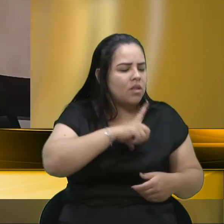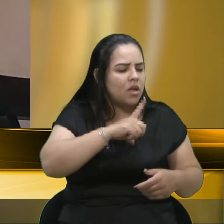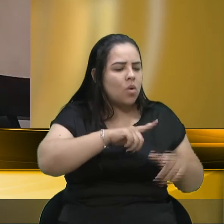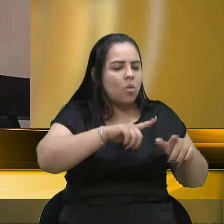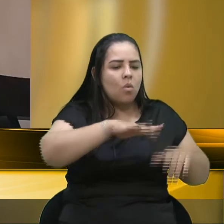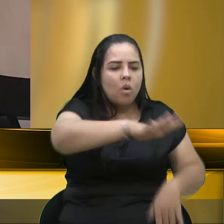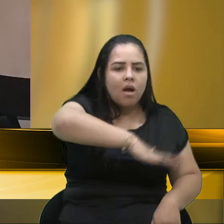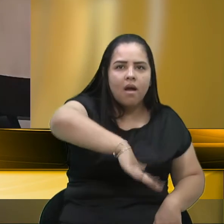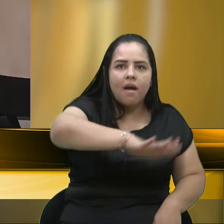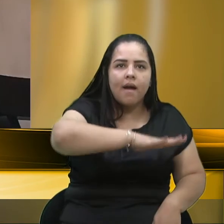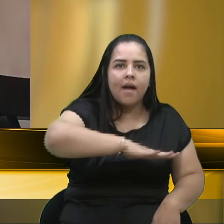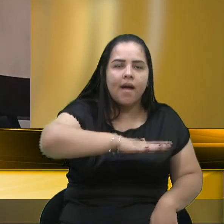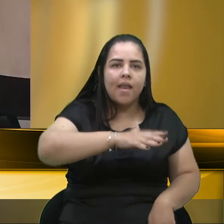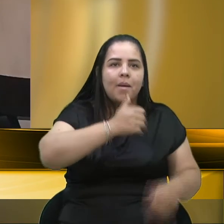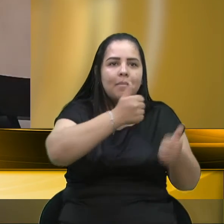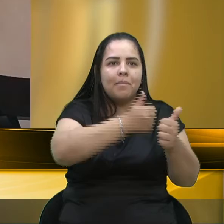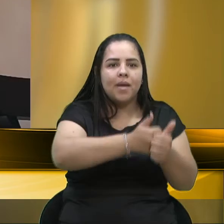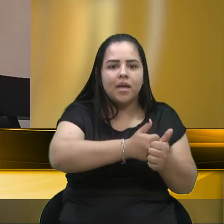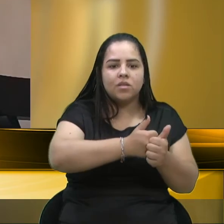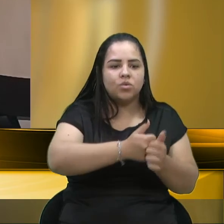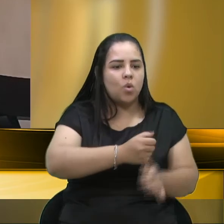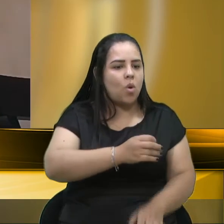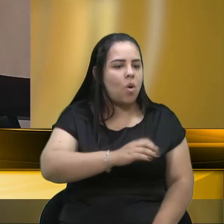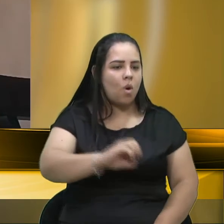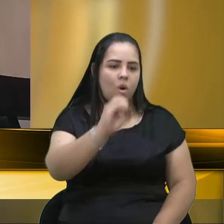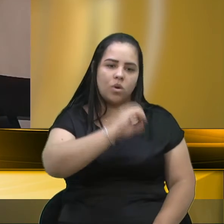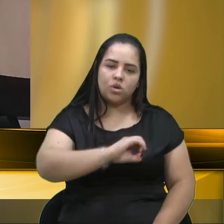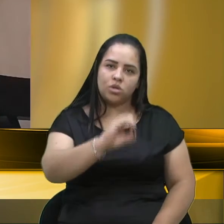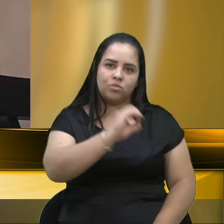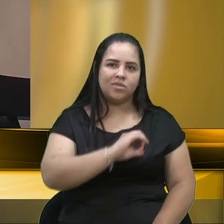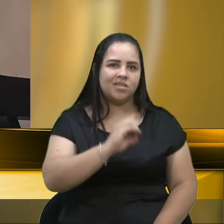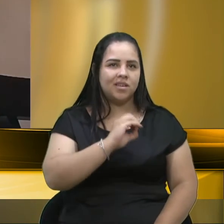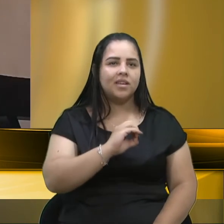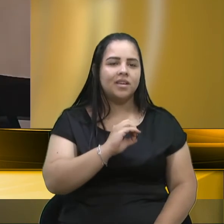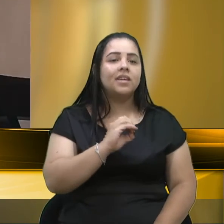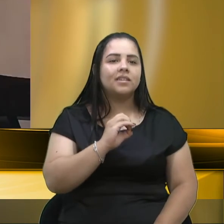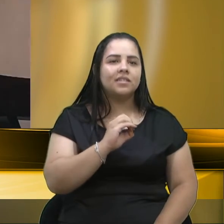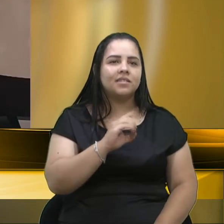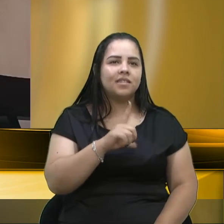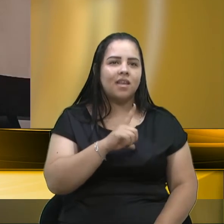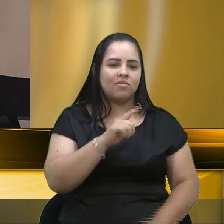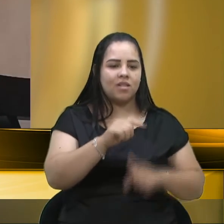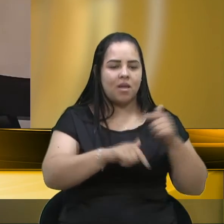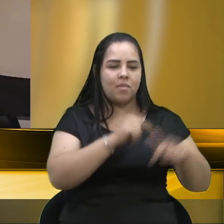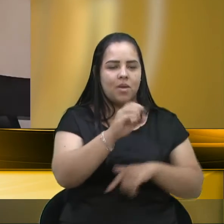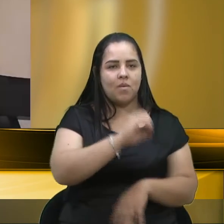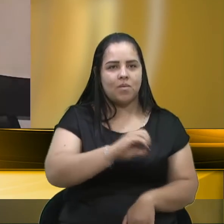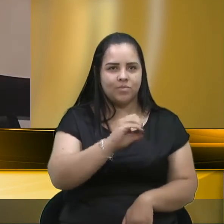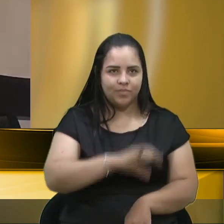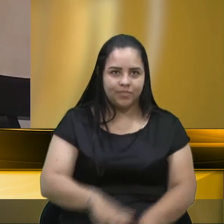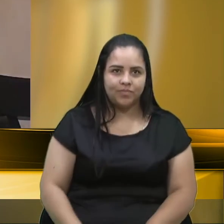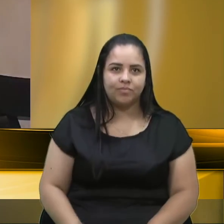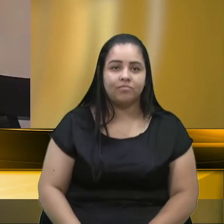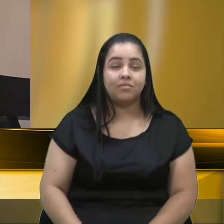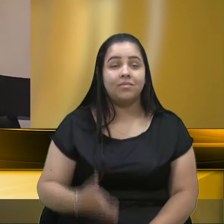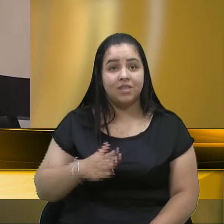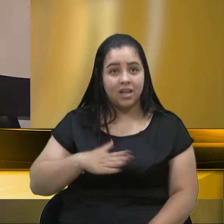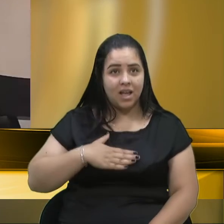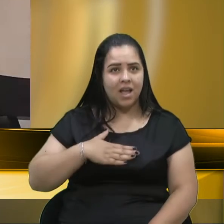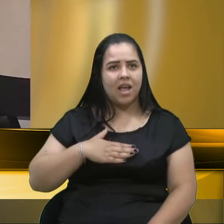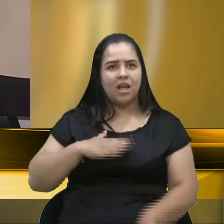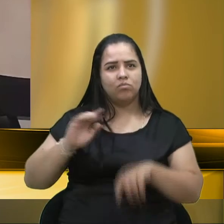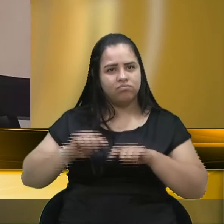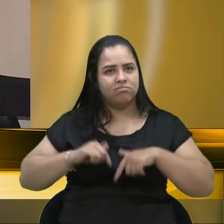Então, a minha luta, né, por essa pauta, ela vem de muito antes disso. Em 2016, eu